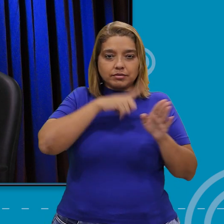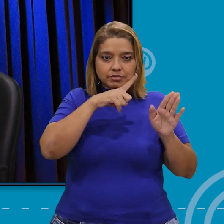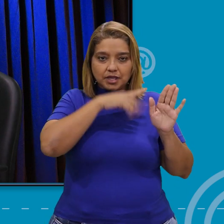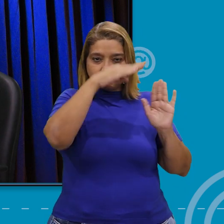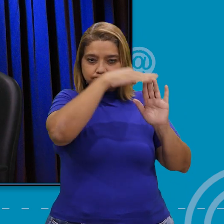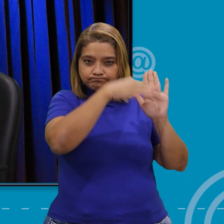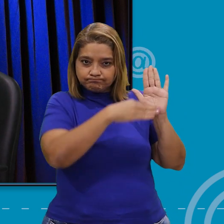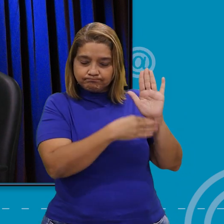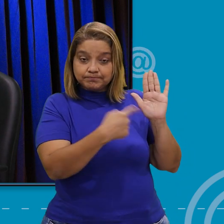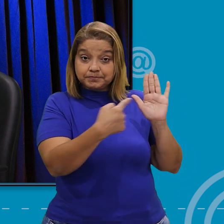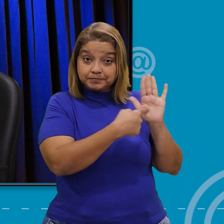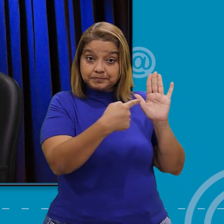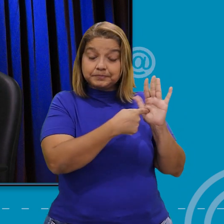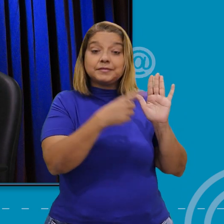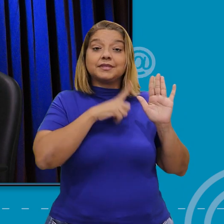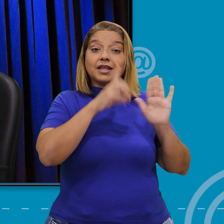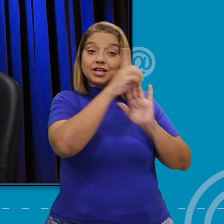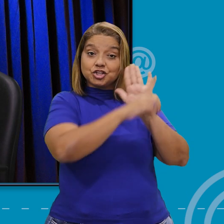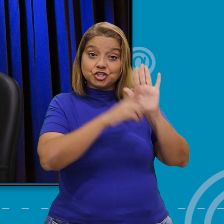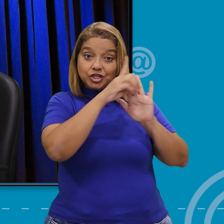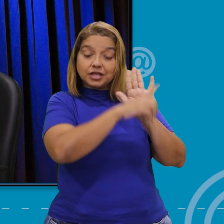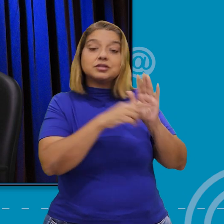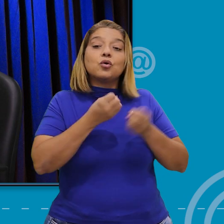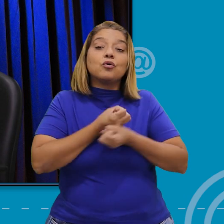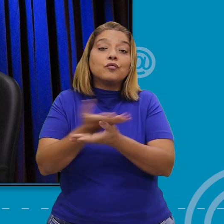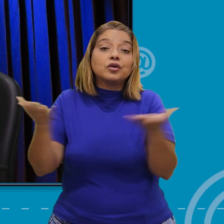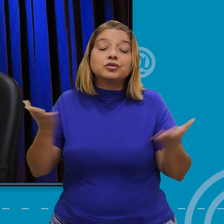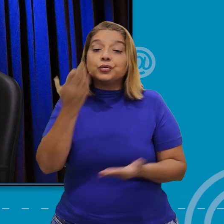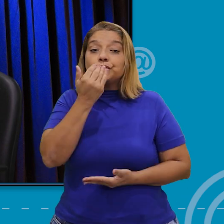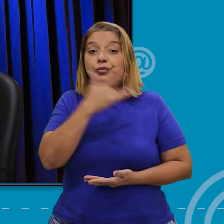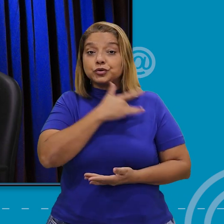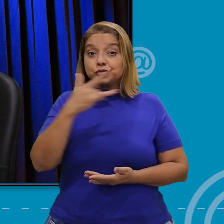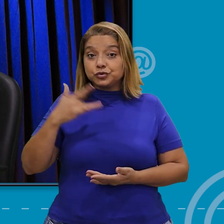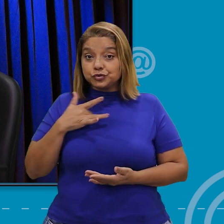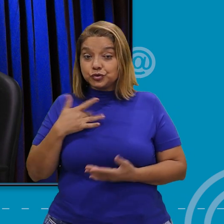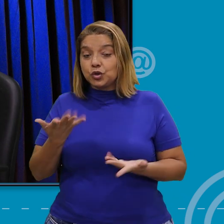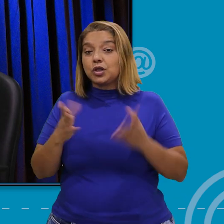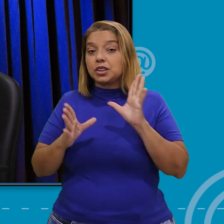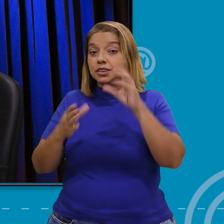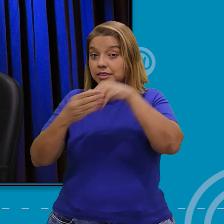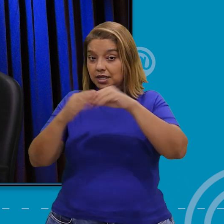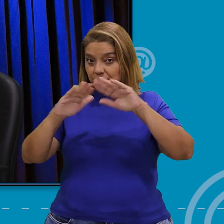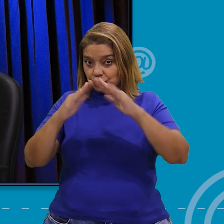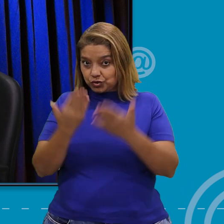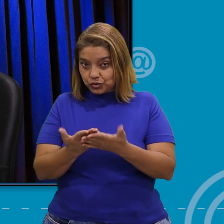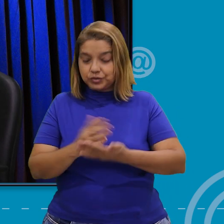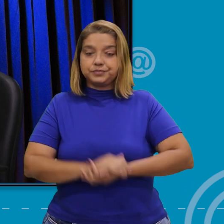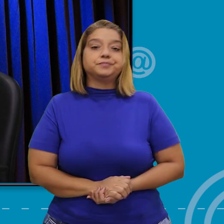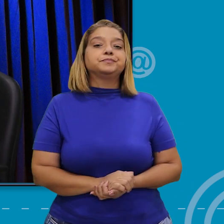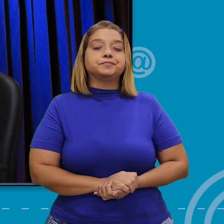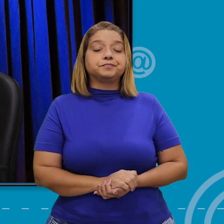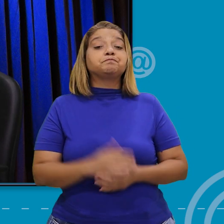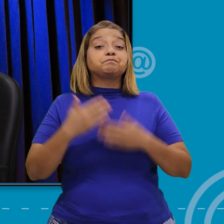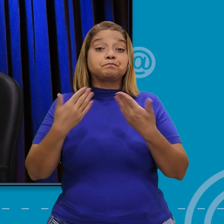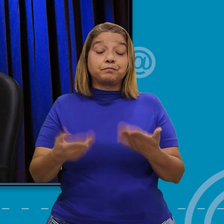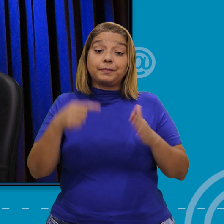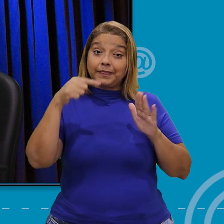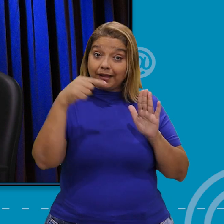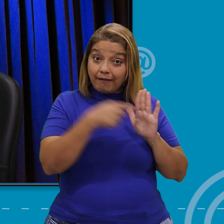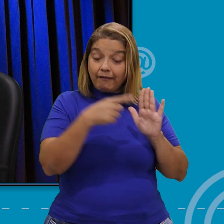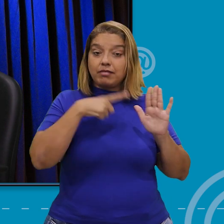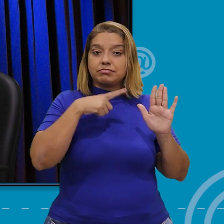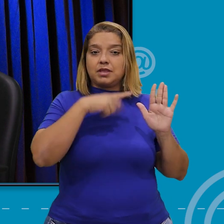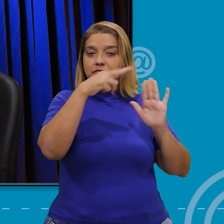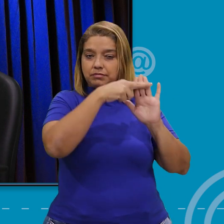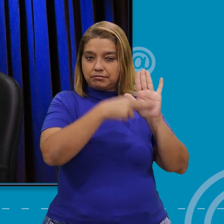orientações e essas diretrizes para ofertar essa alimentação saudável lá nas unidades. Essa